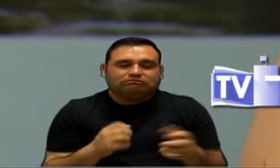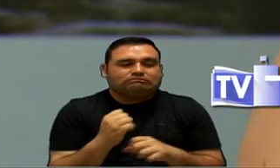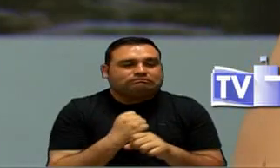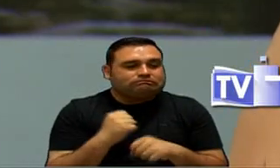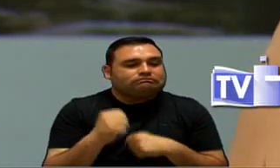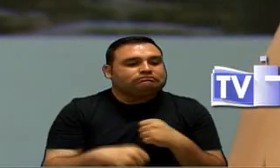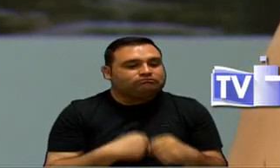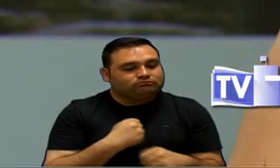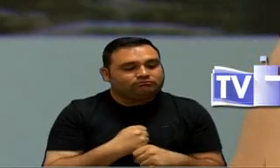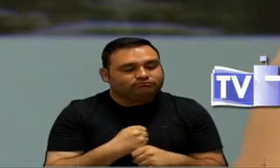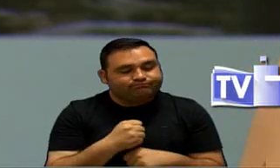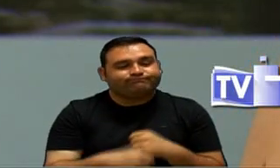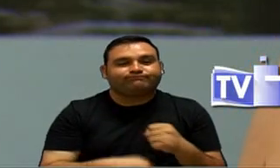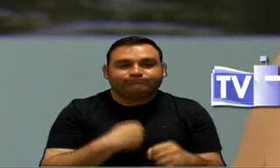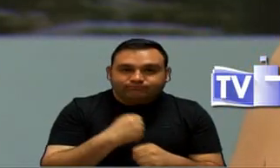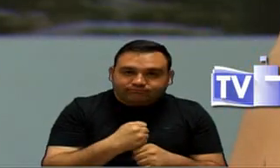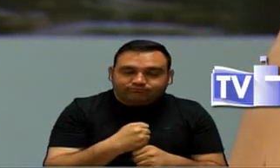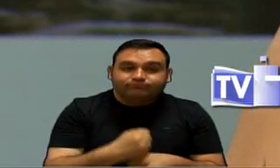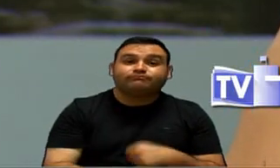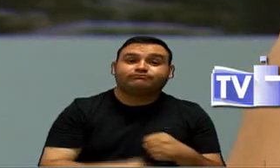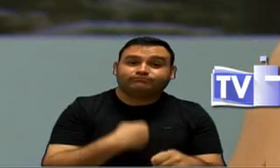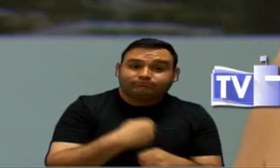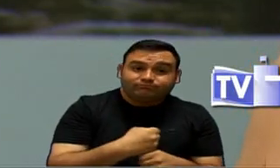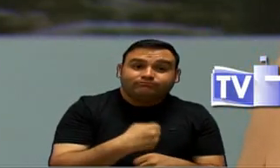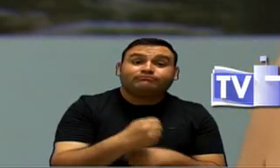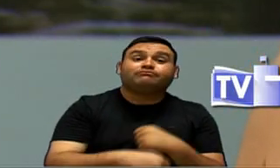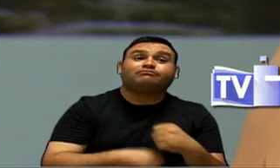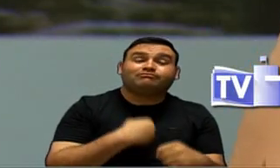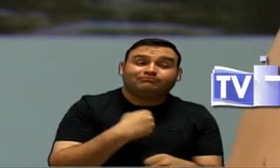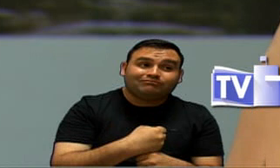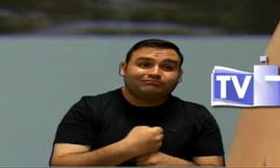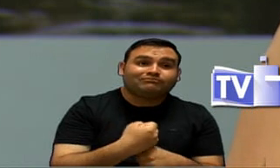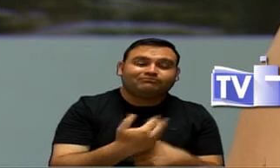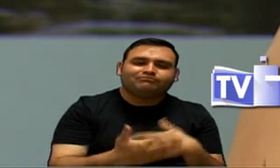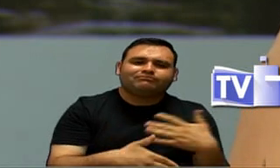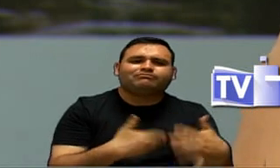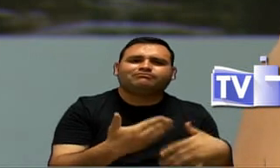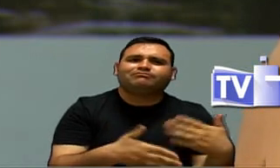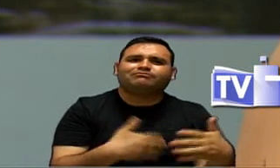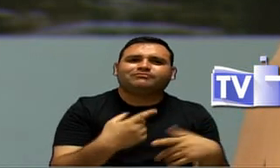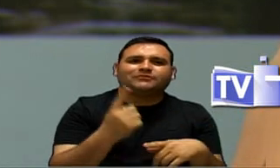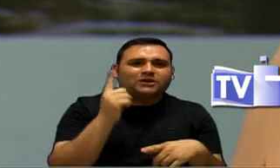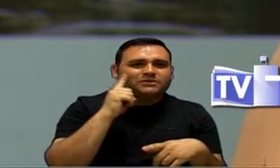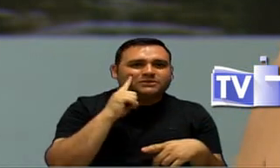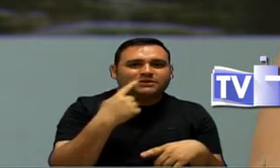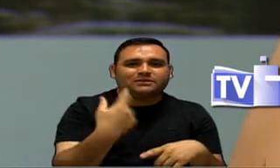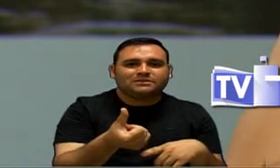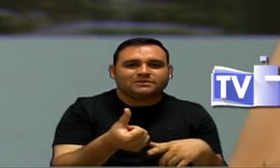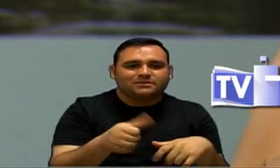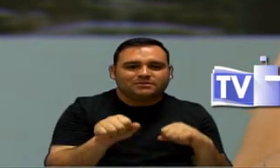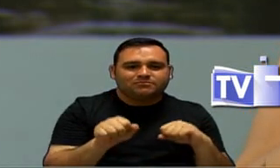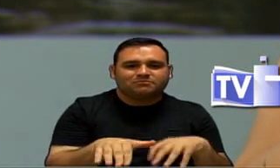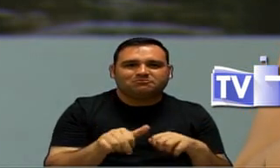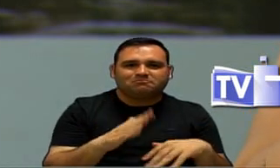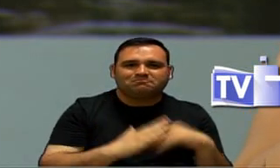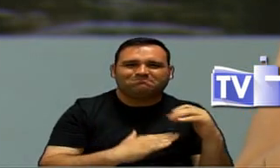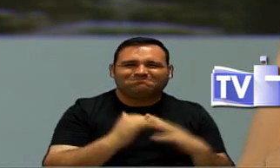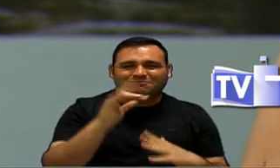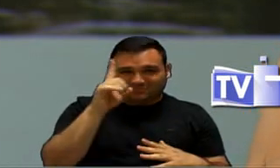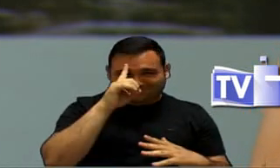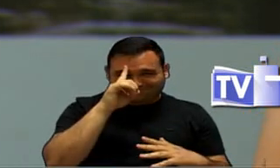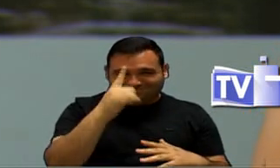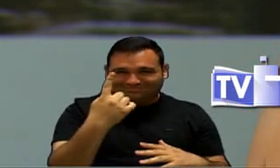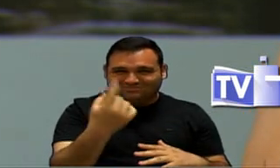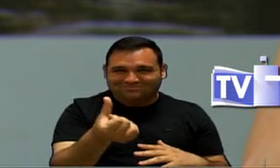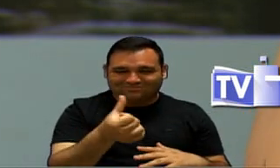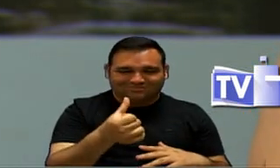ano, entra ano, e a gente, a cada, né, 16 dias de ativismo, né, cada campanha dos 16